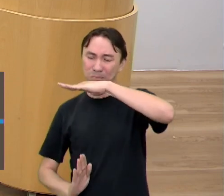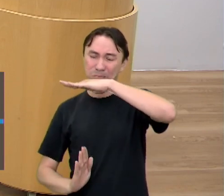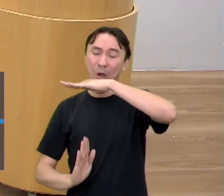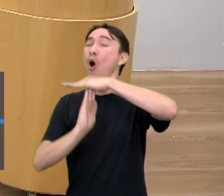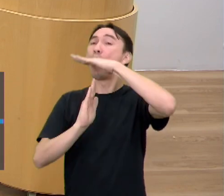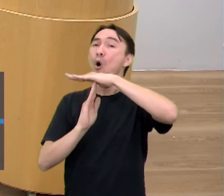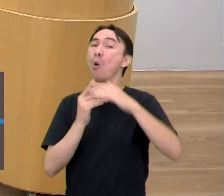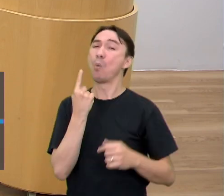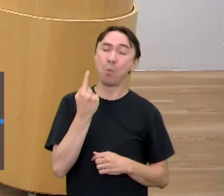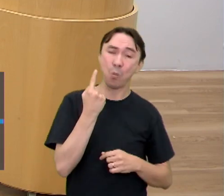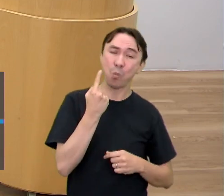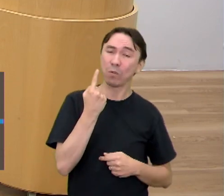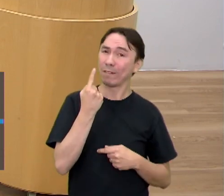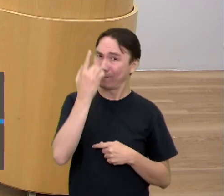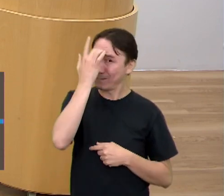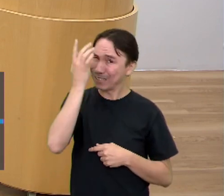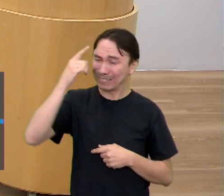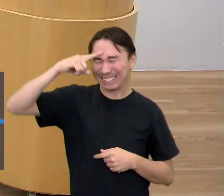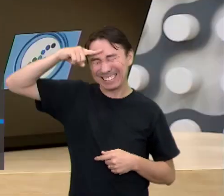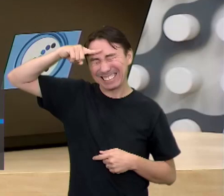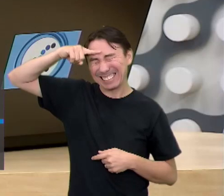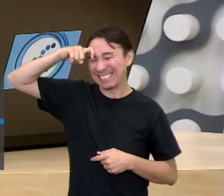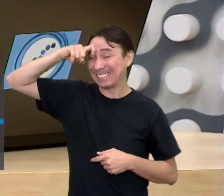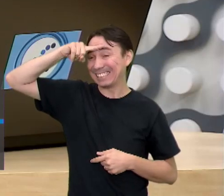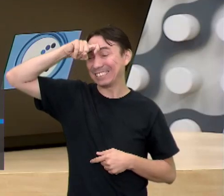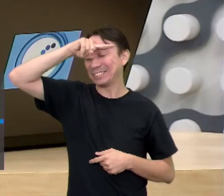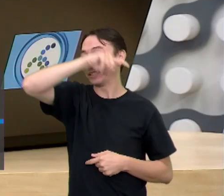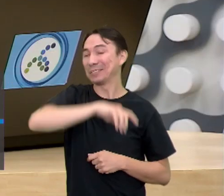exemplo. Porque, assim, por mais que